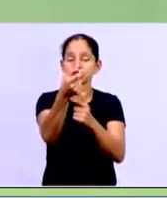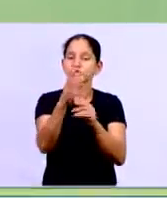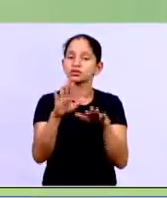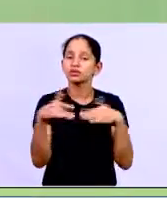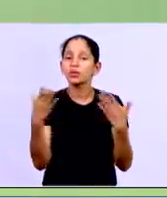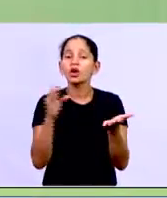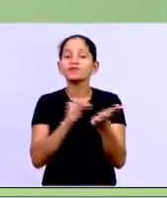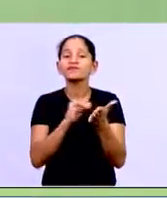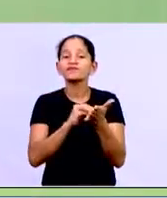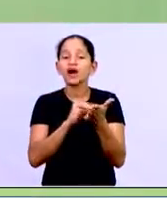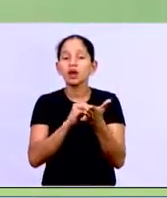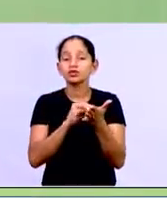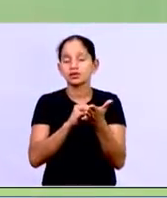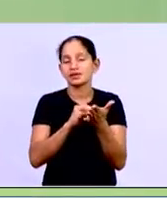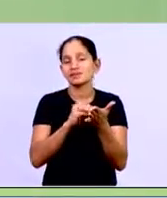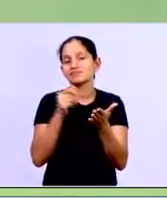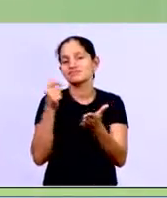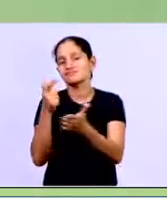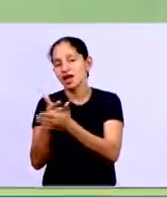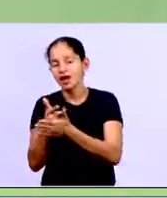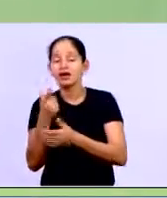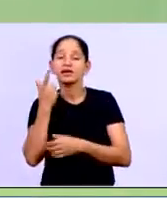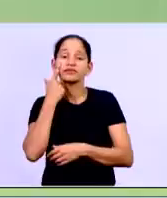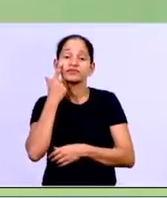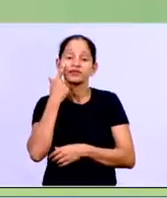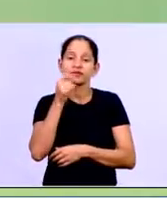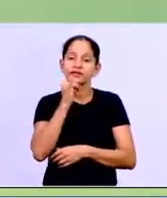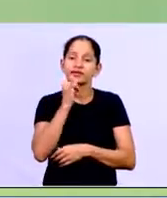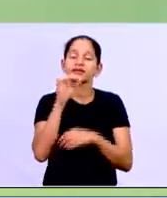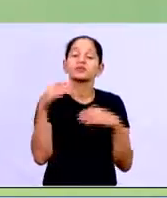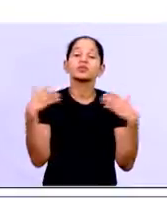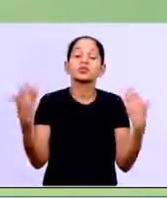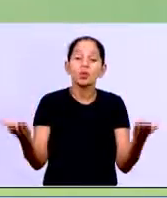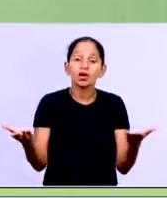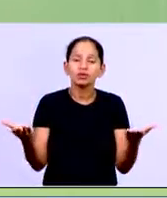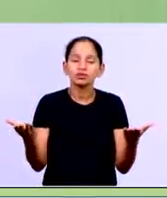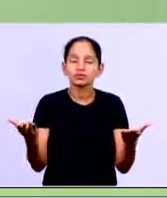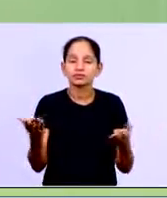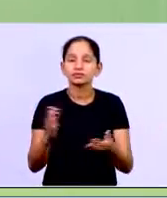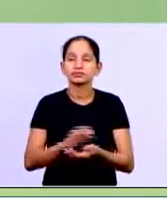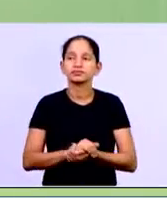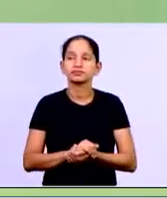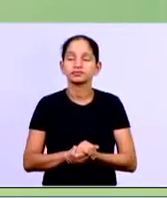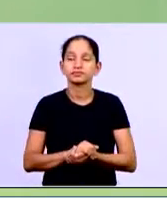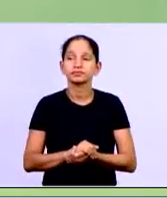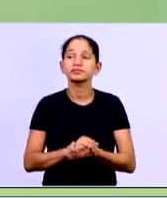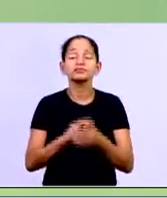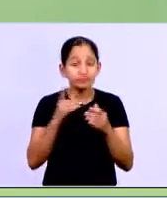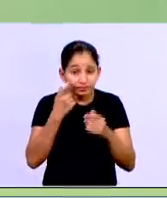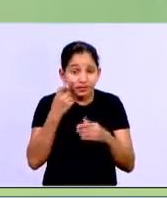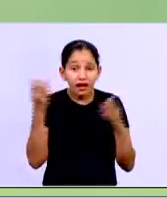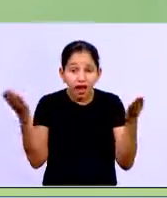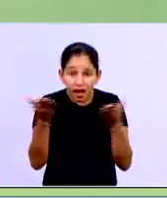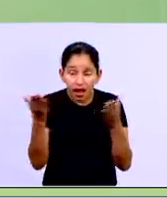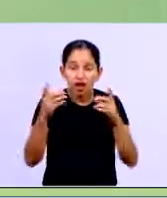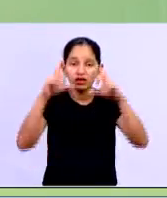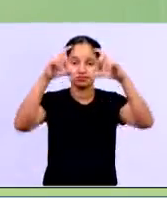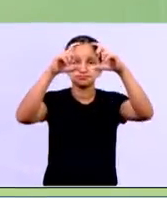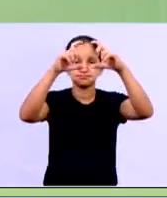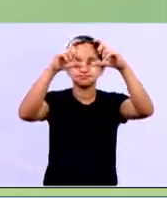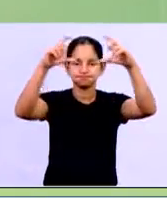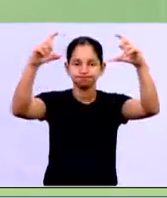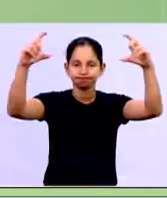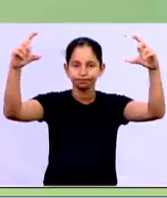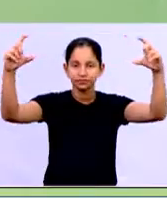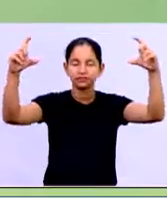qual é o saldo devedor depois de ter pago já 20 parcelas? E aí, vamos lá. Saldo devedor,